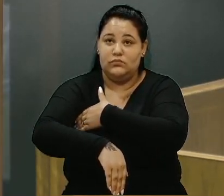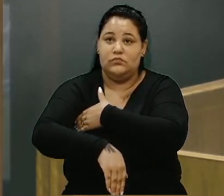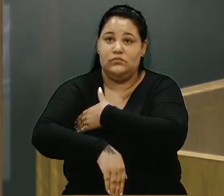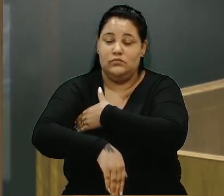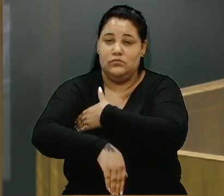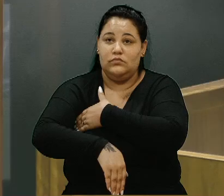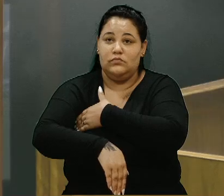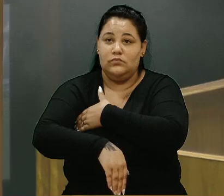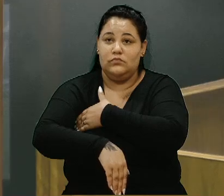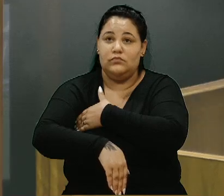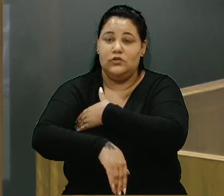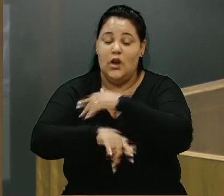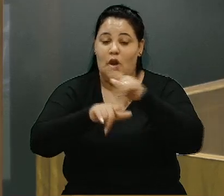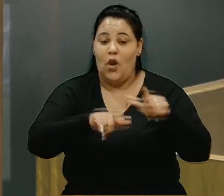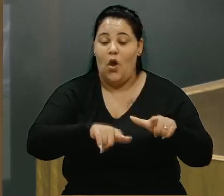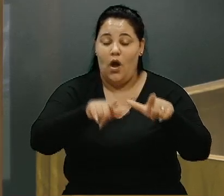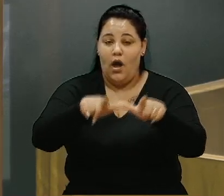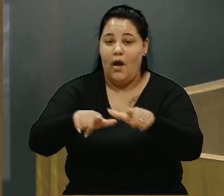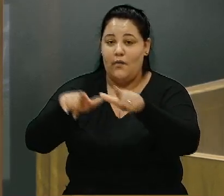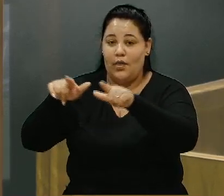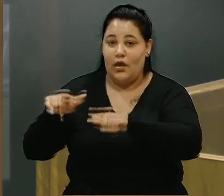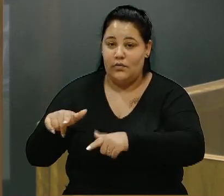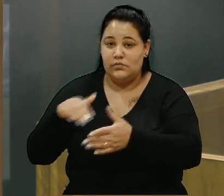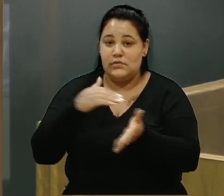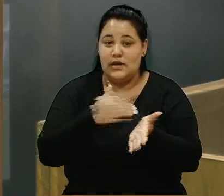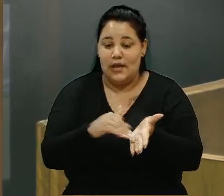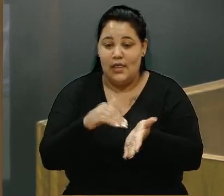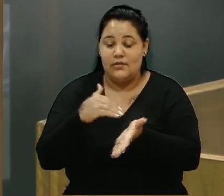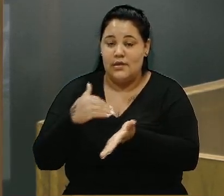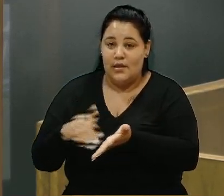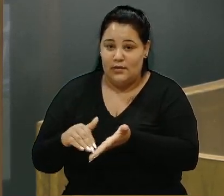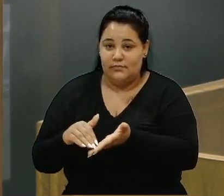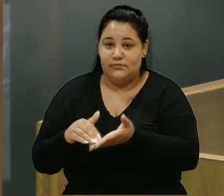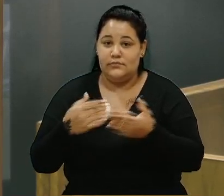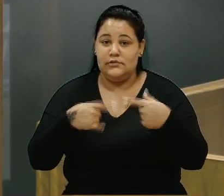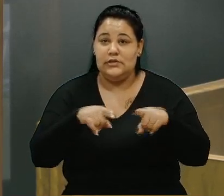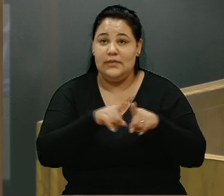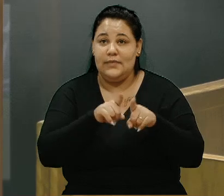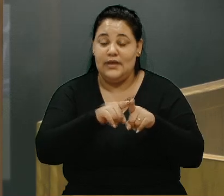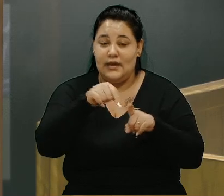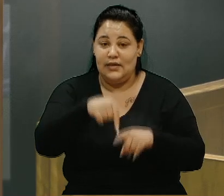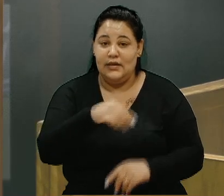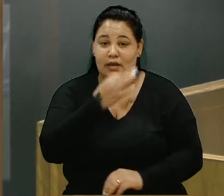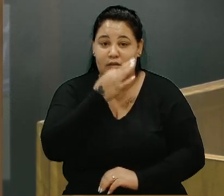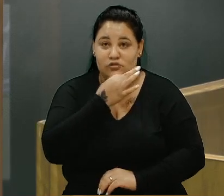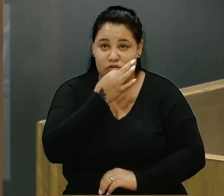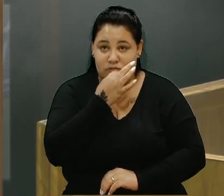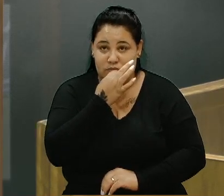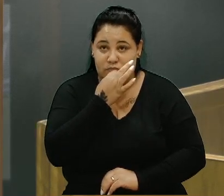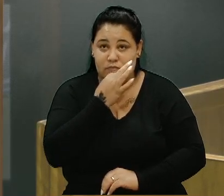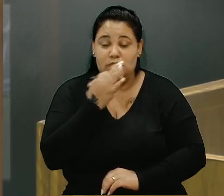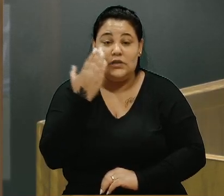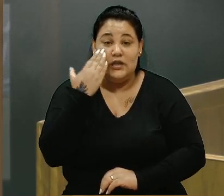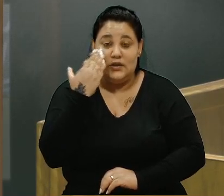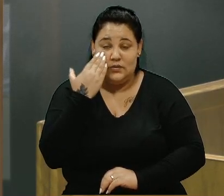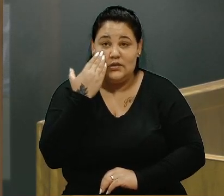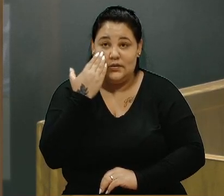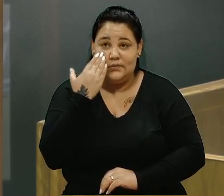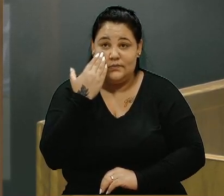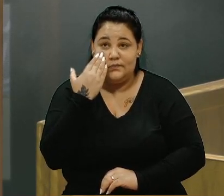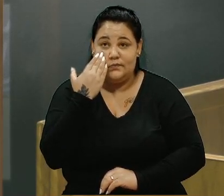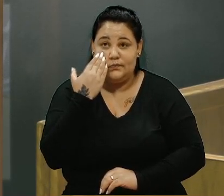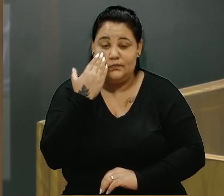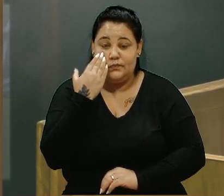de ministério em ministério, de secretaria em secretaria. E aqui em Caxias, e eu sei da sua angústia, vereador